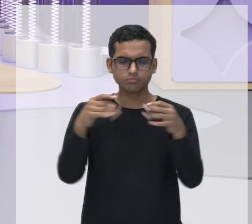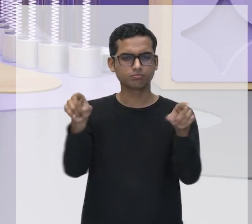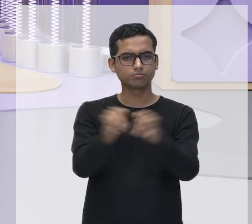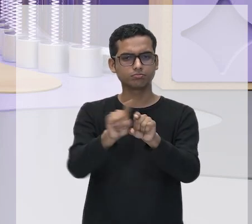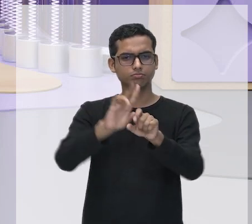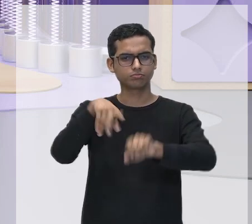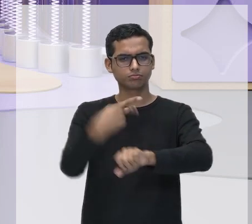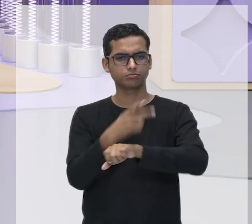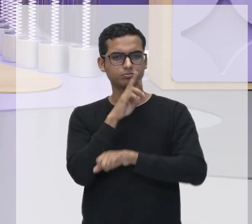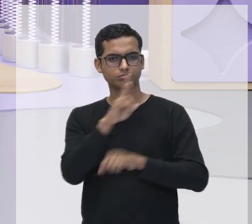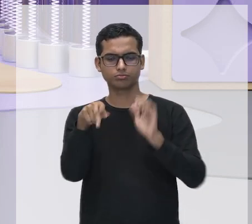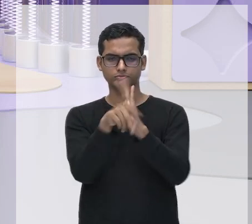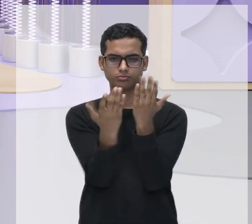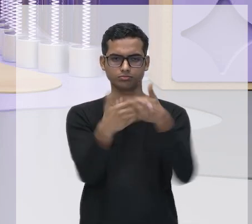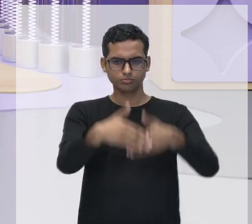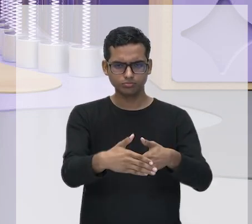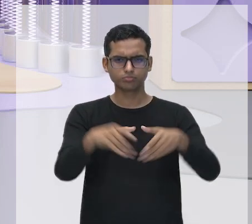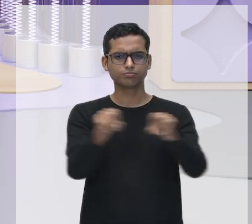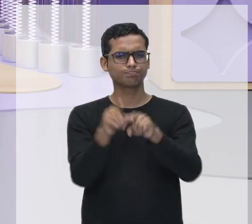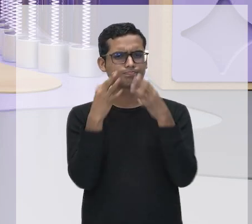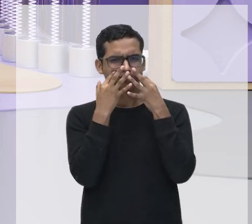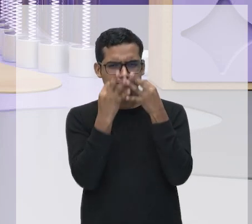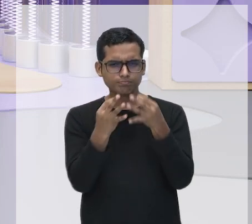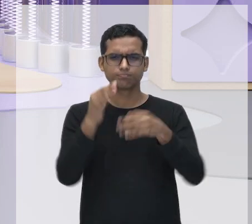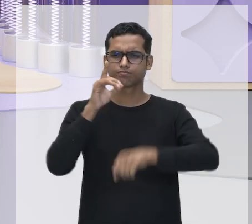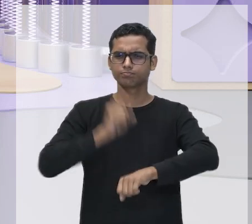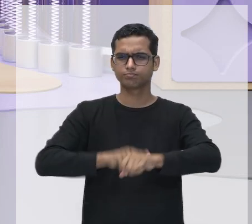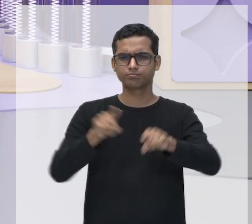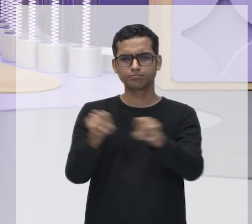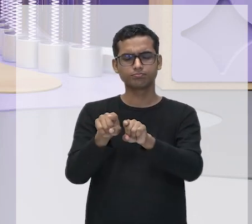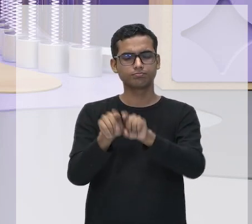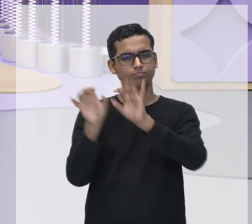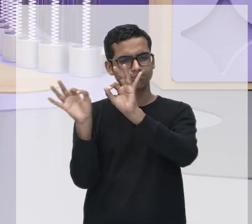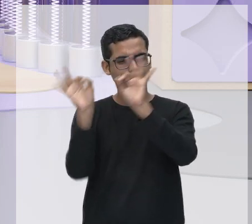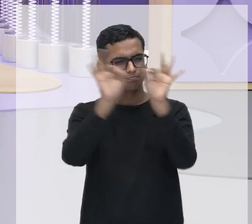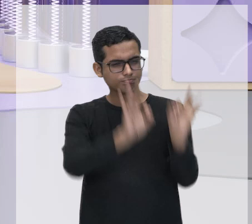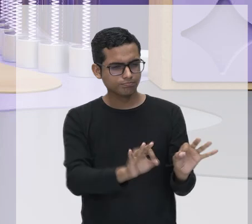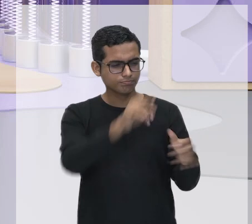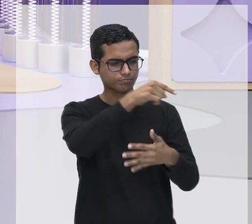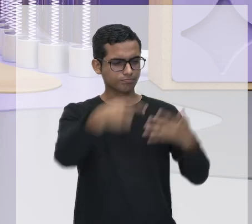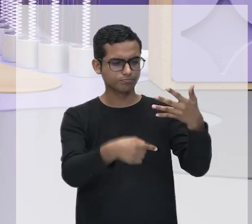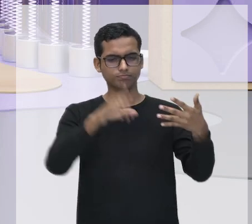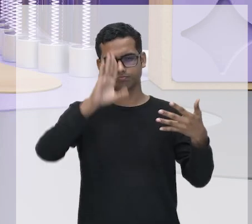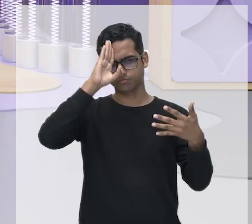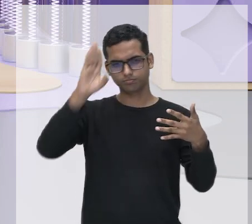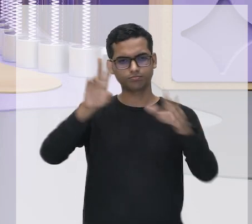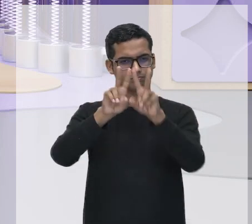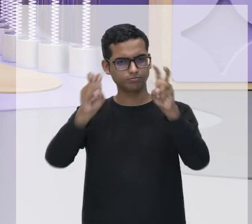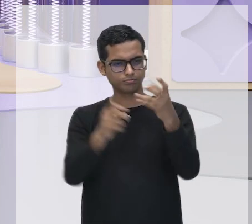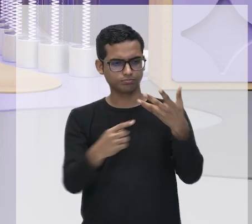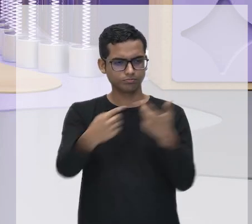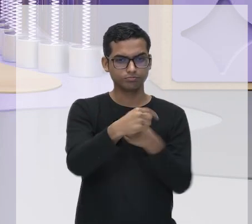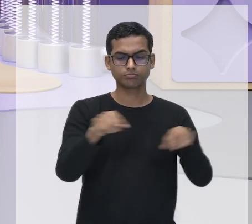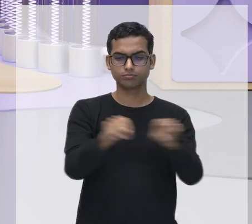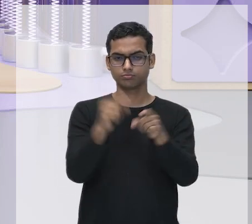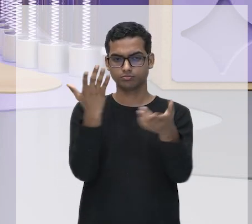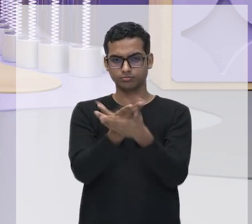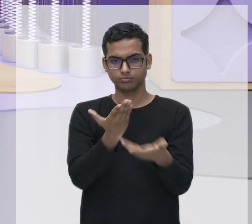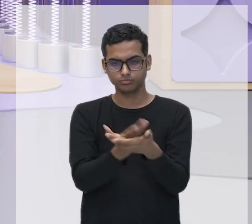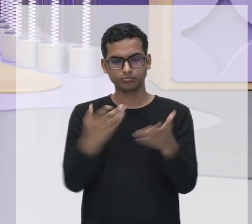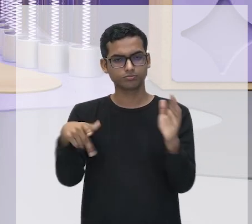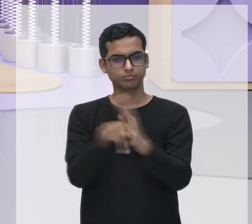muito cuidado, vamos revisar os principais pontos que tivemos ao longo